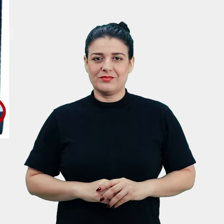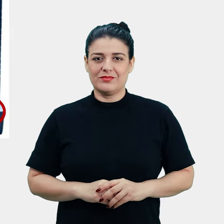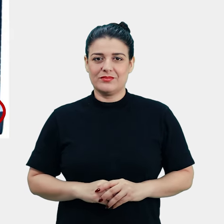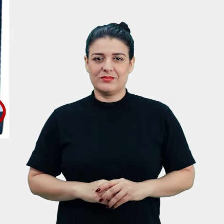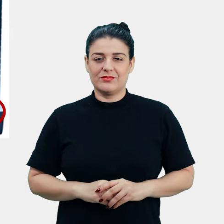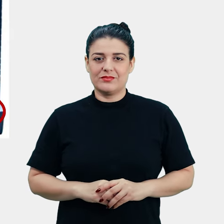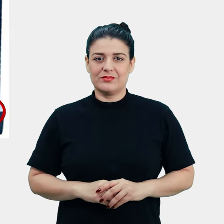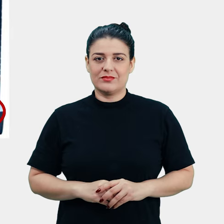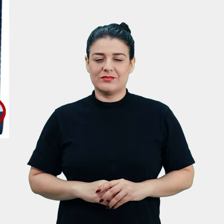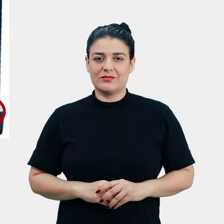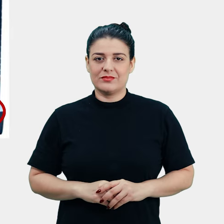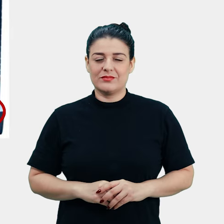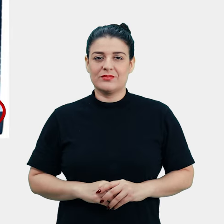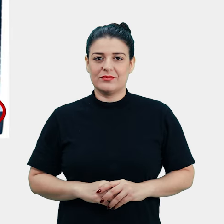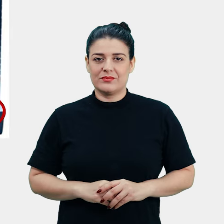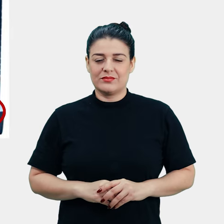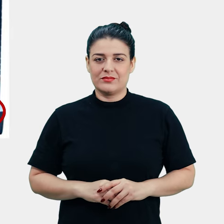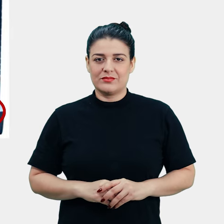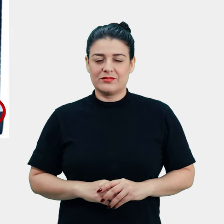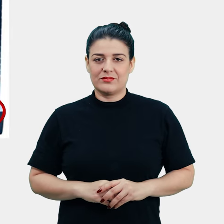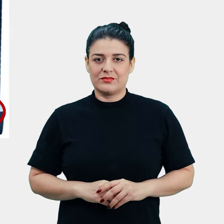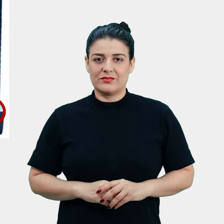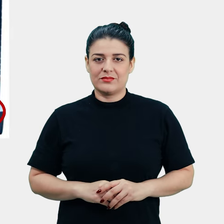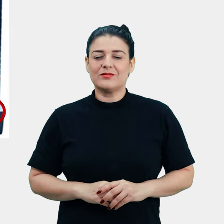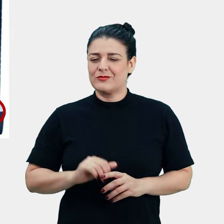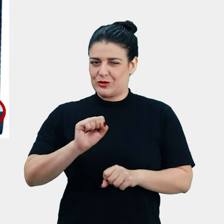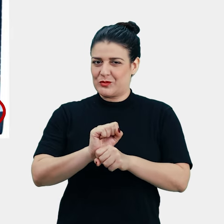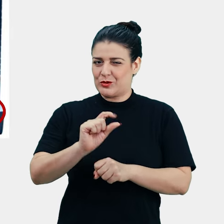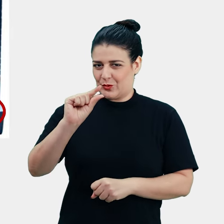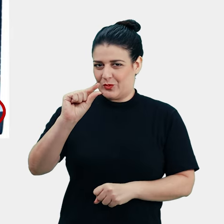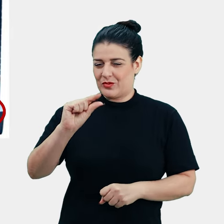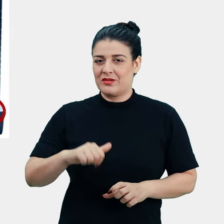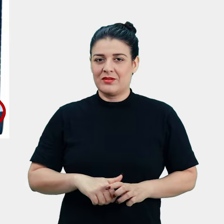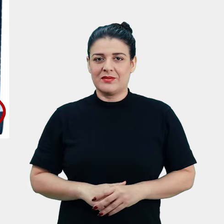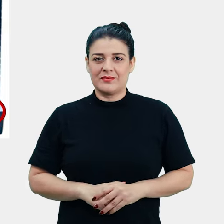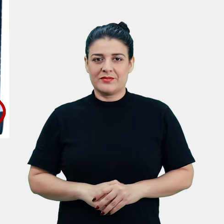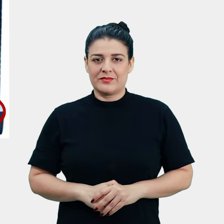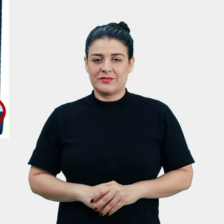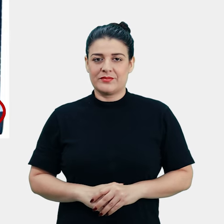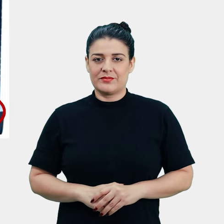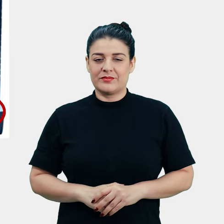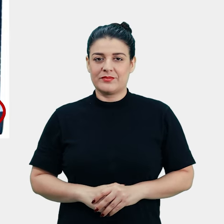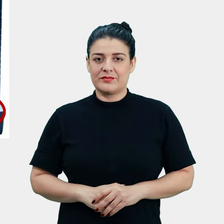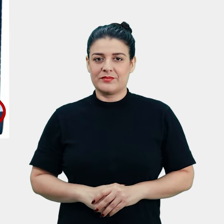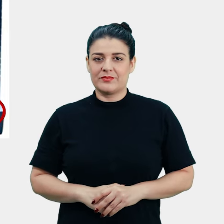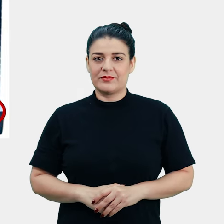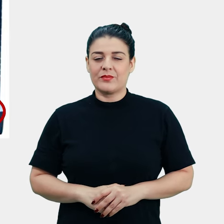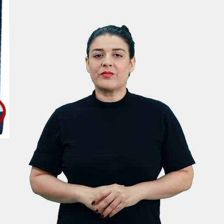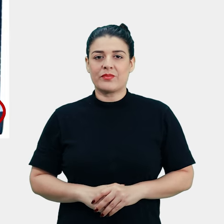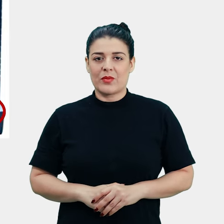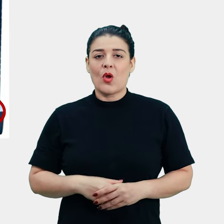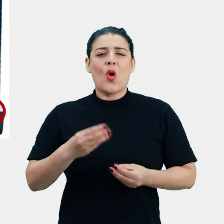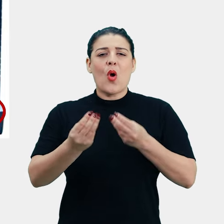falando aqui ainda, pessoal, só um minutinho, falando um pouquinho da inserção